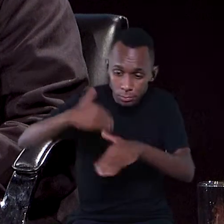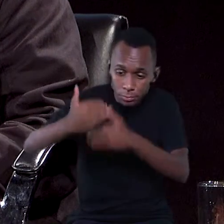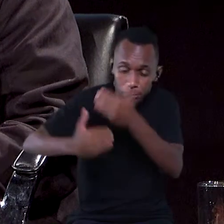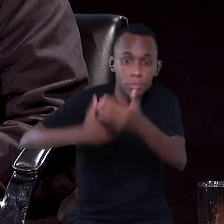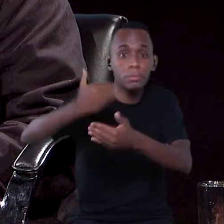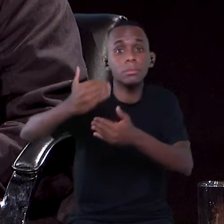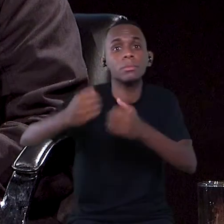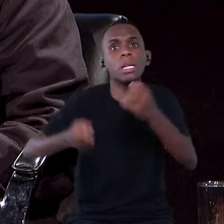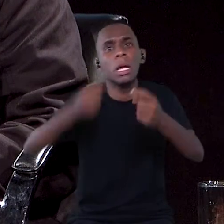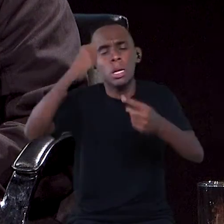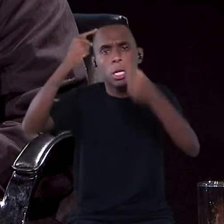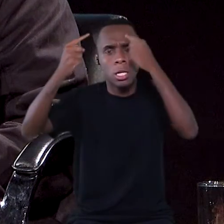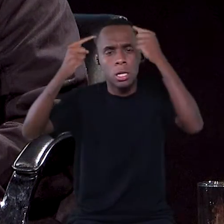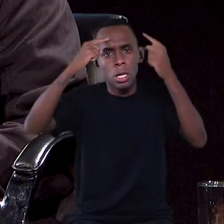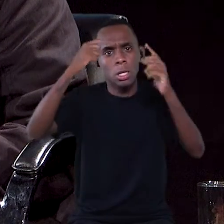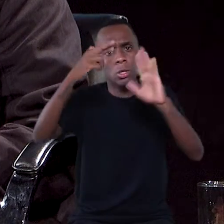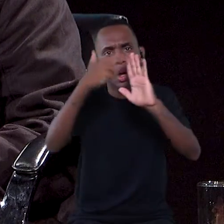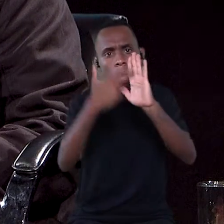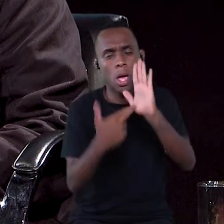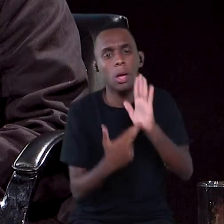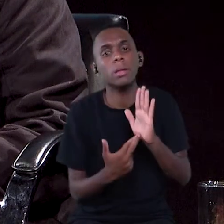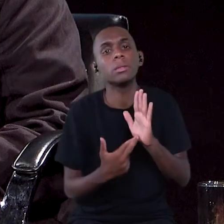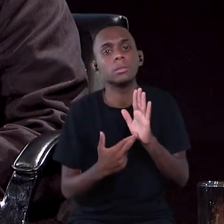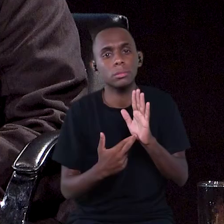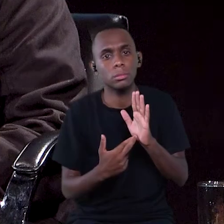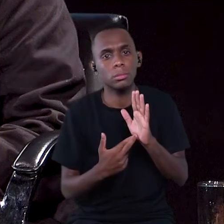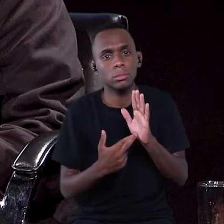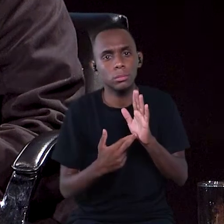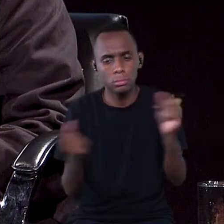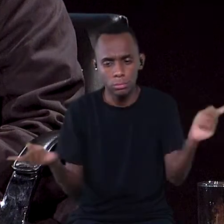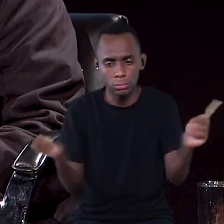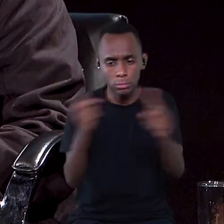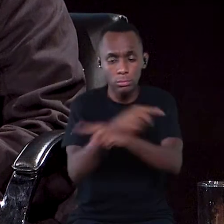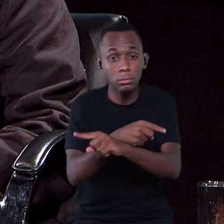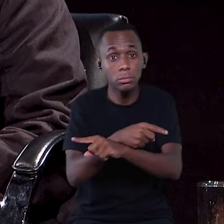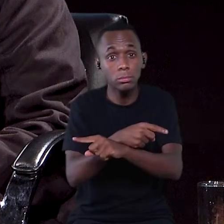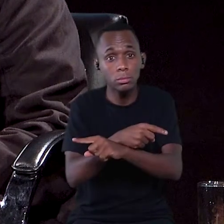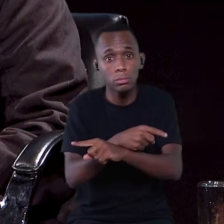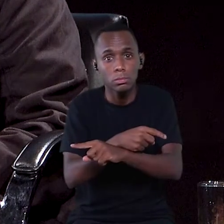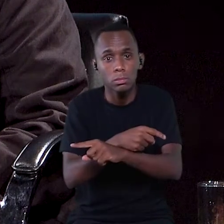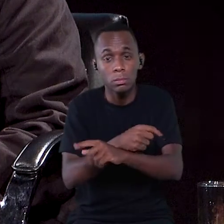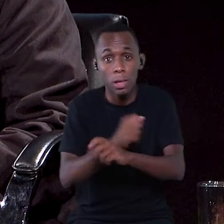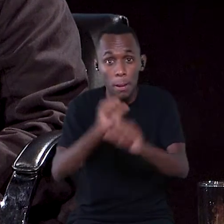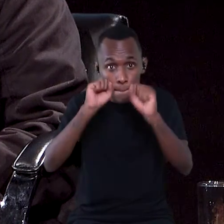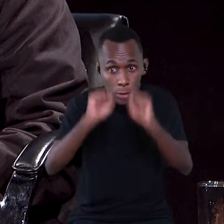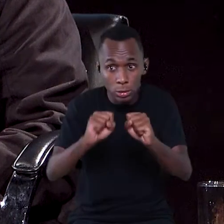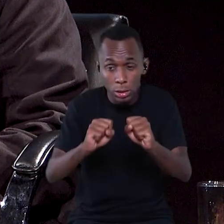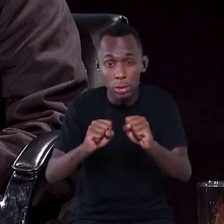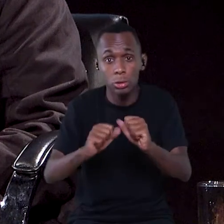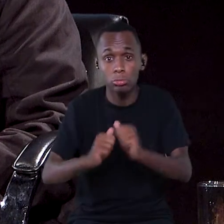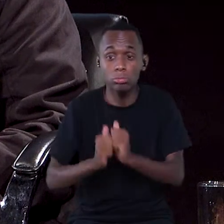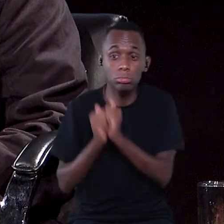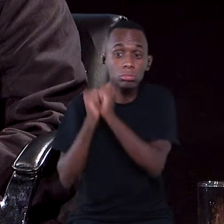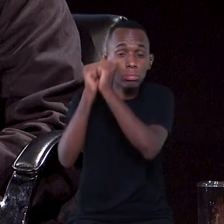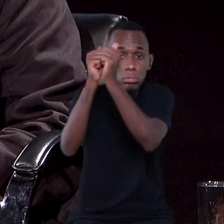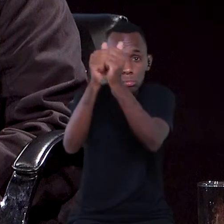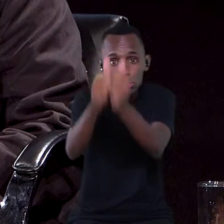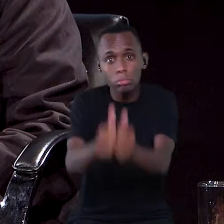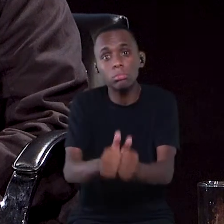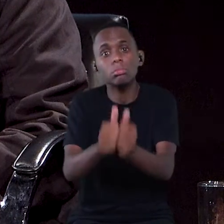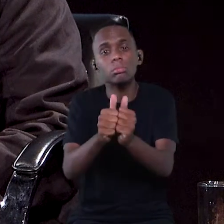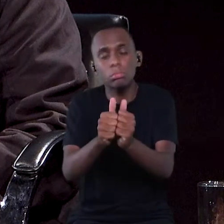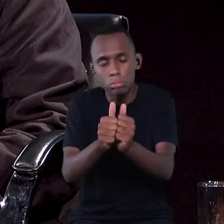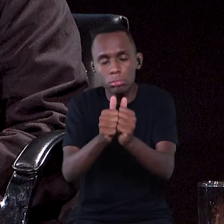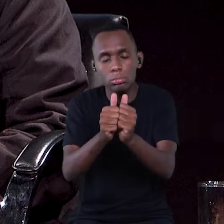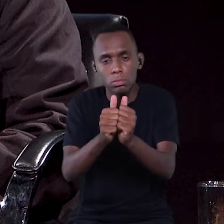inventam-se regras para insultar o canto. Quem puder, embarque com os lêmures entre o